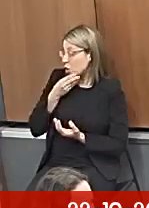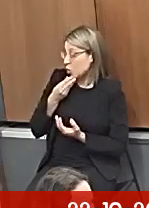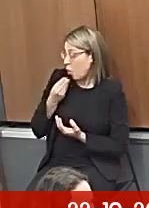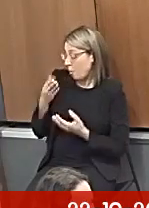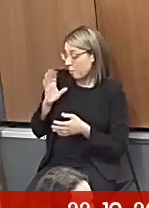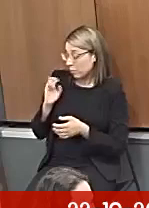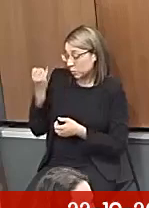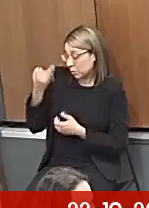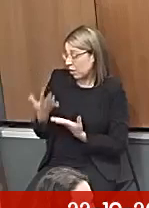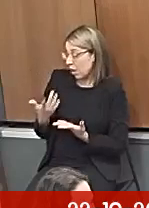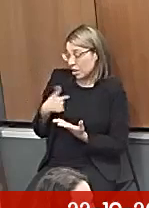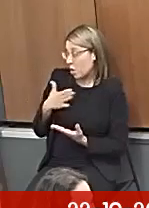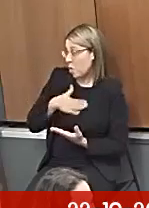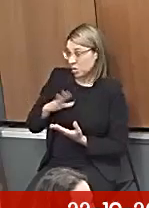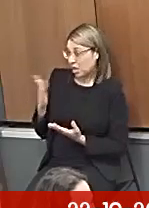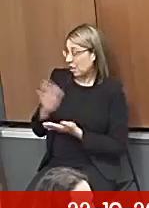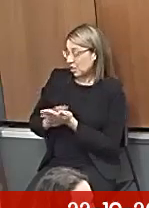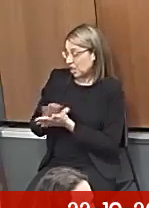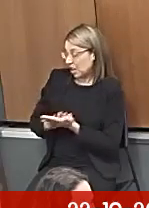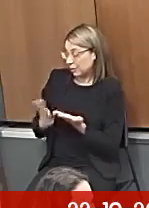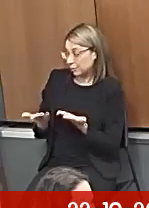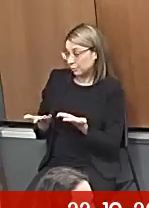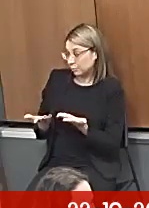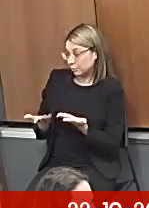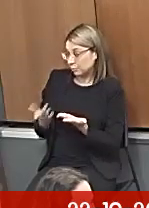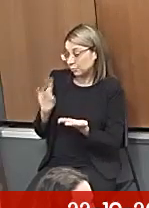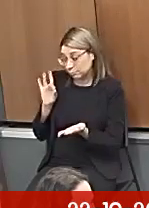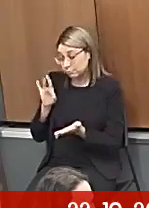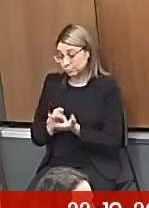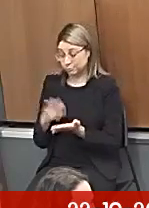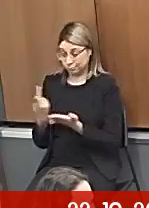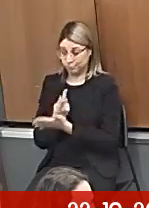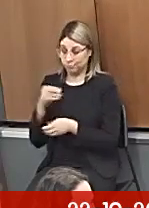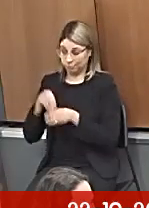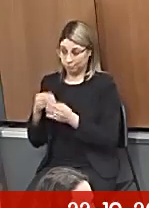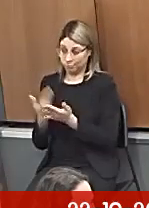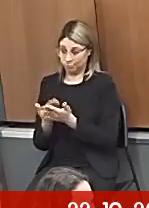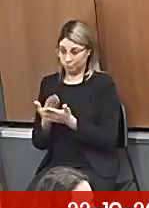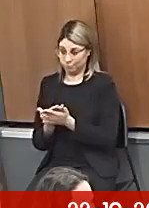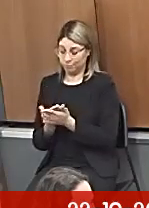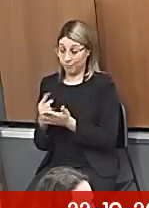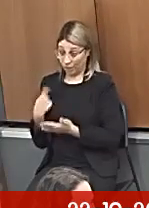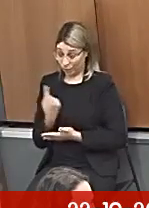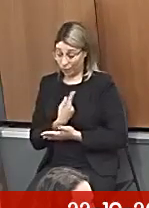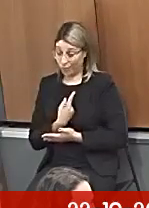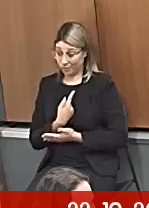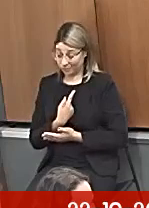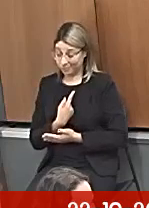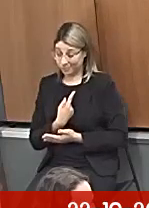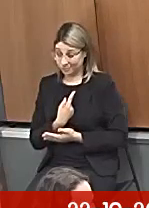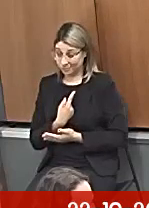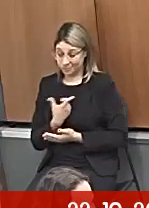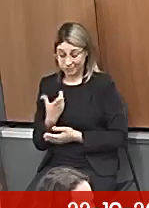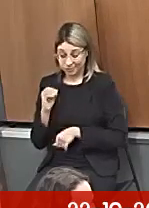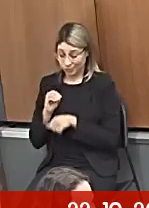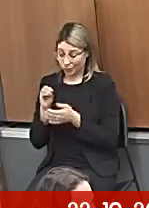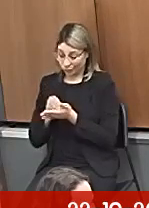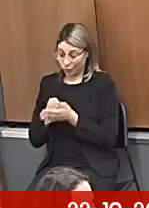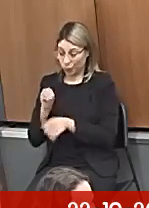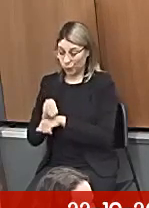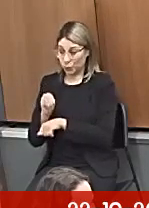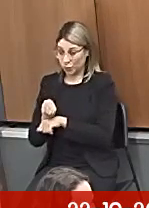nenhum. Essa é a nossa realidade, gente. Nós não estamos cuidando da